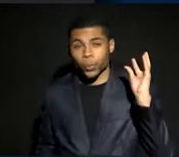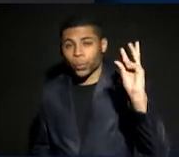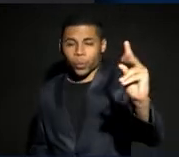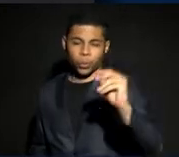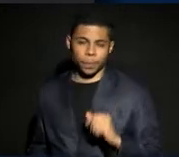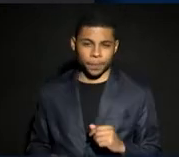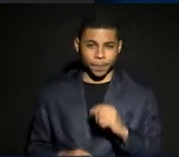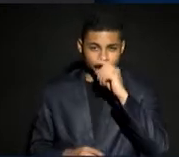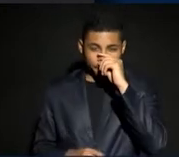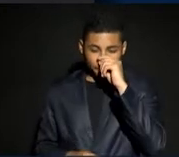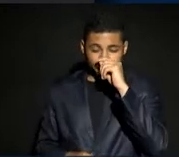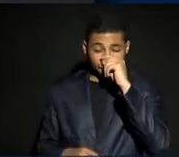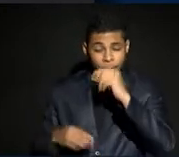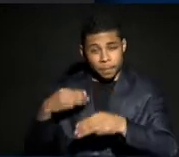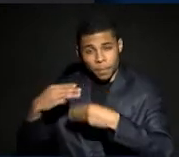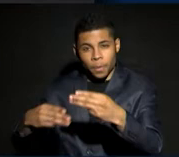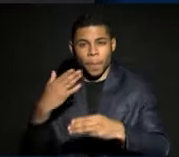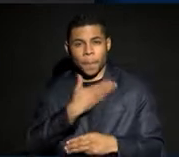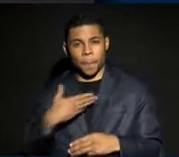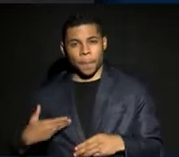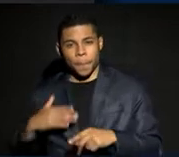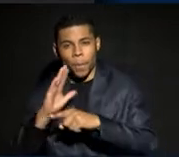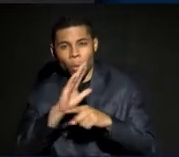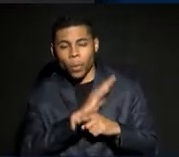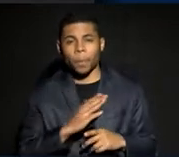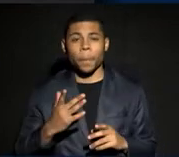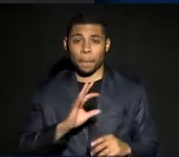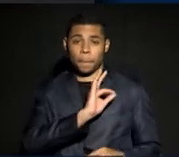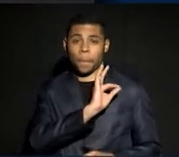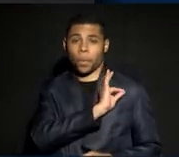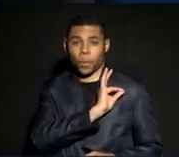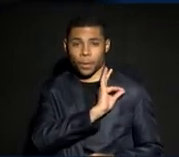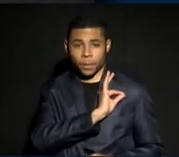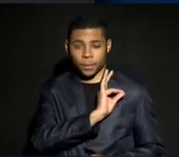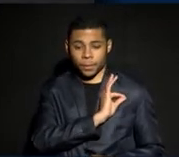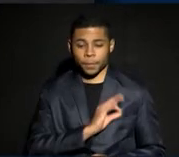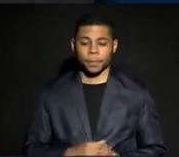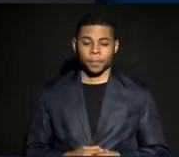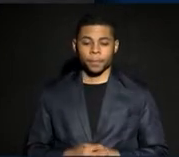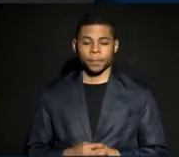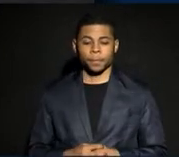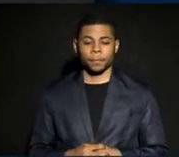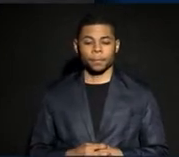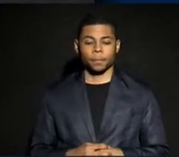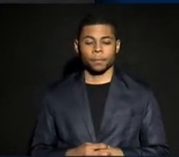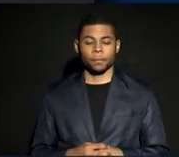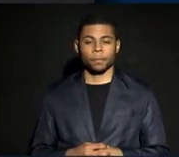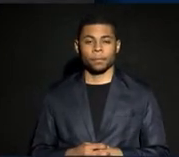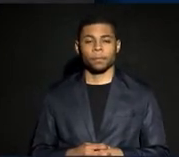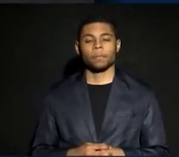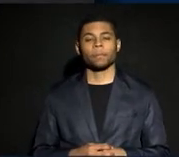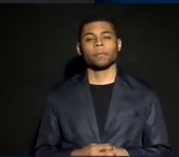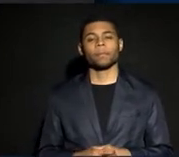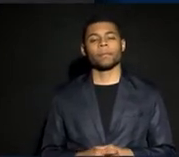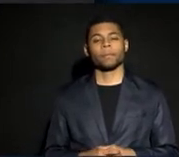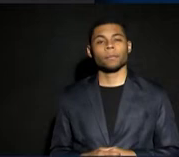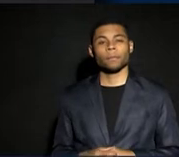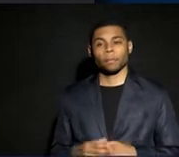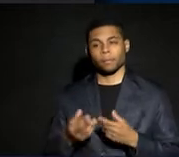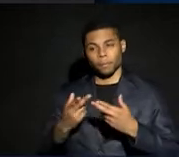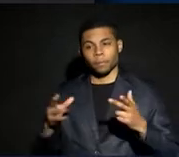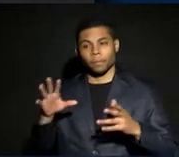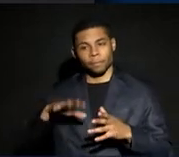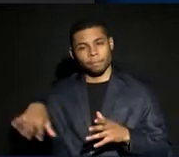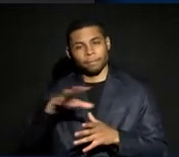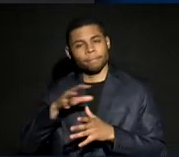controladorias, dos ministérios públicos, das polícias, ou nós vamos, na relação com o